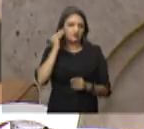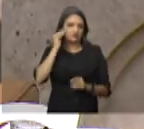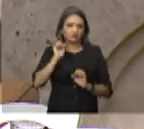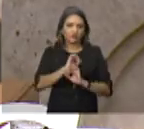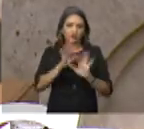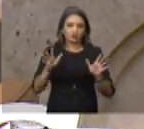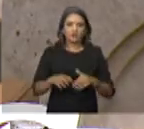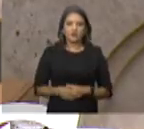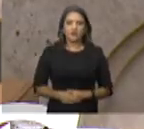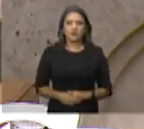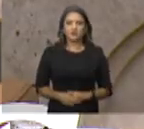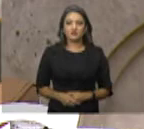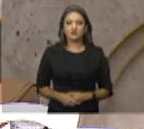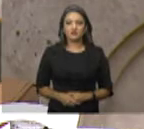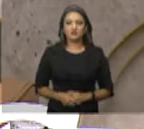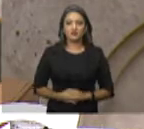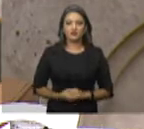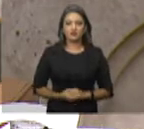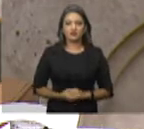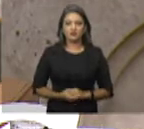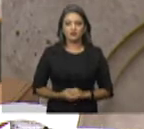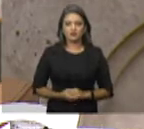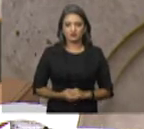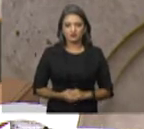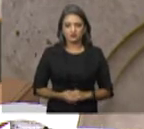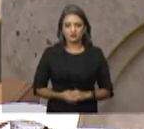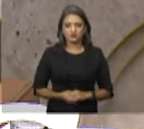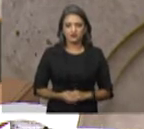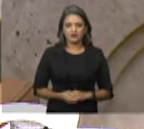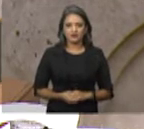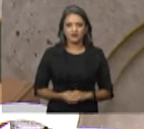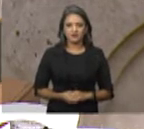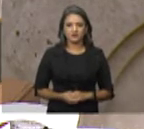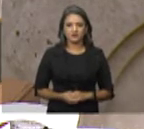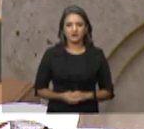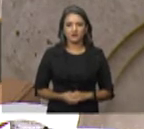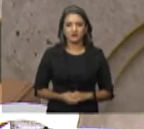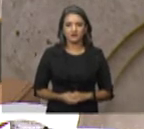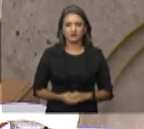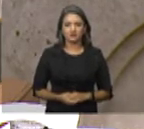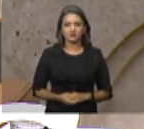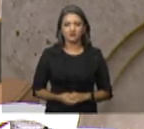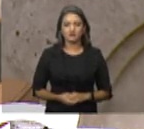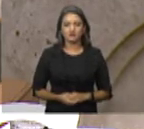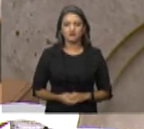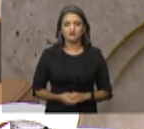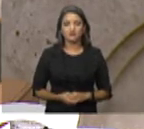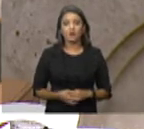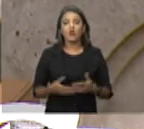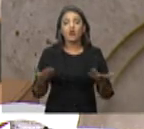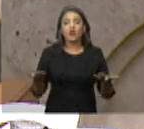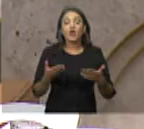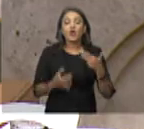que está conosco no telepresencial pois não Ministro Luiz Marques